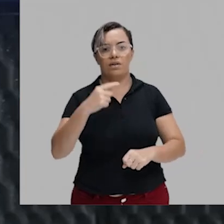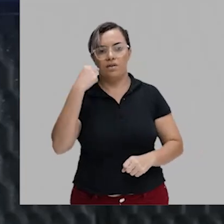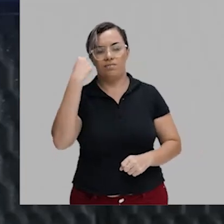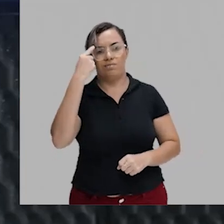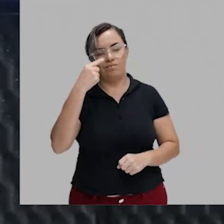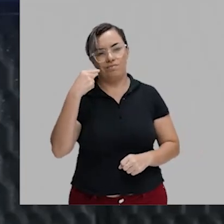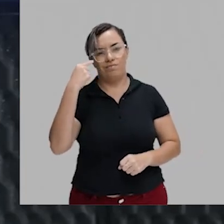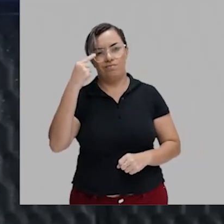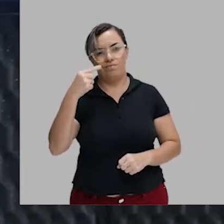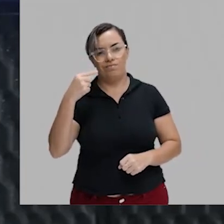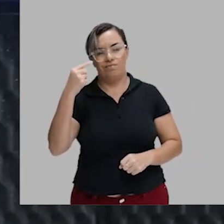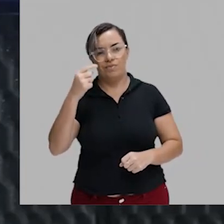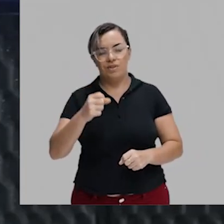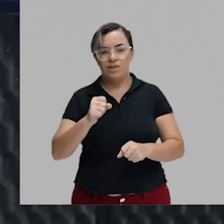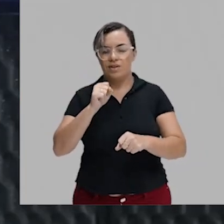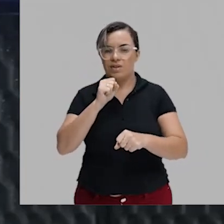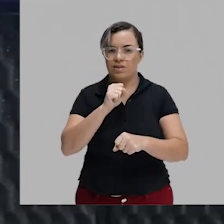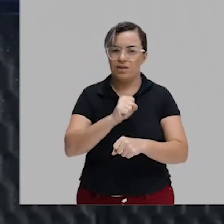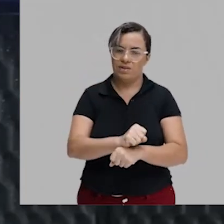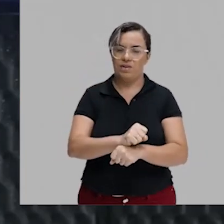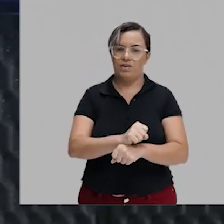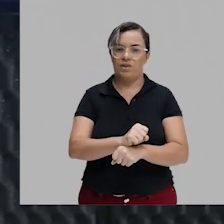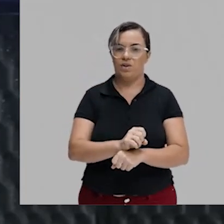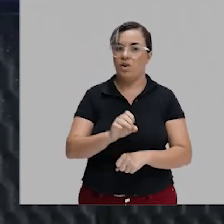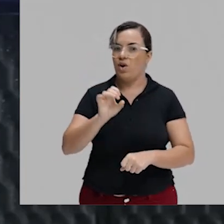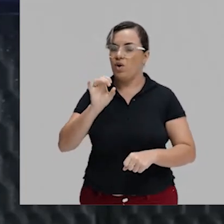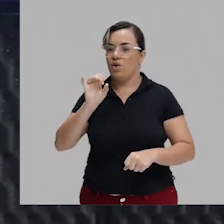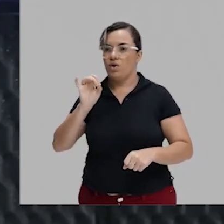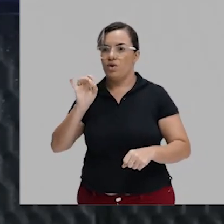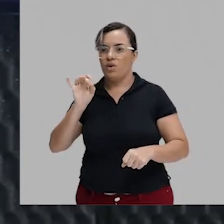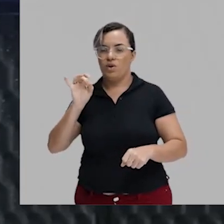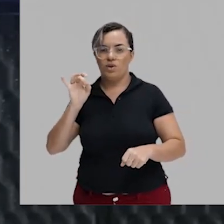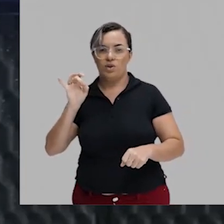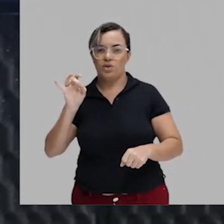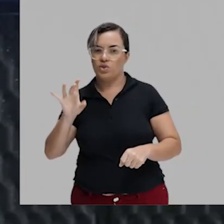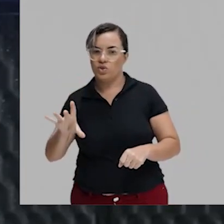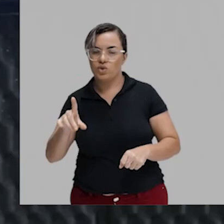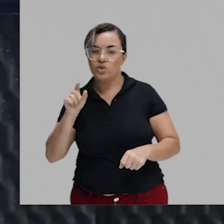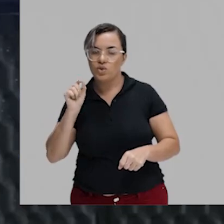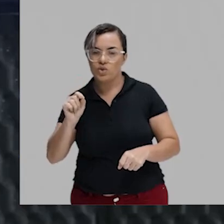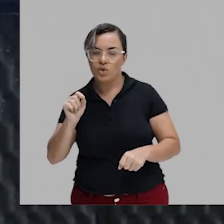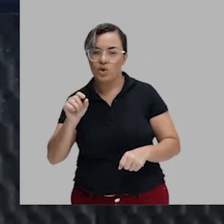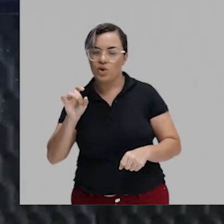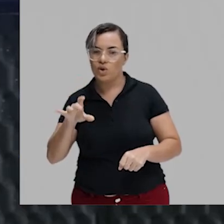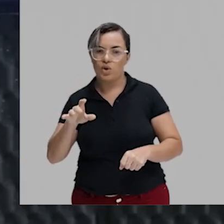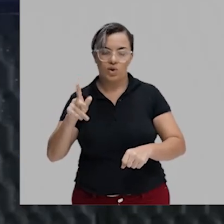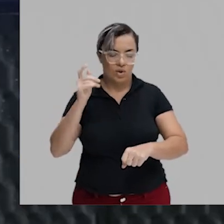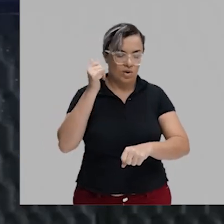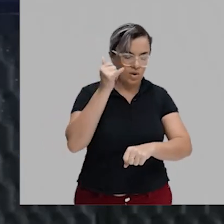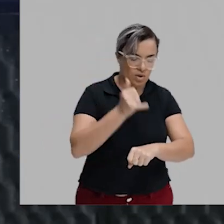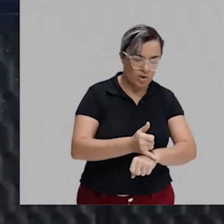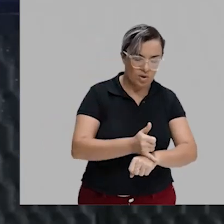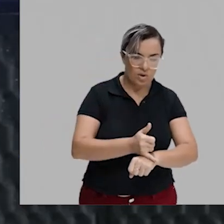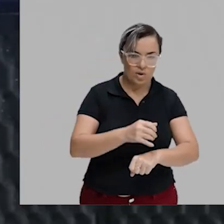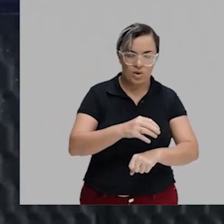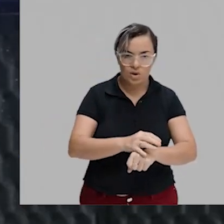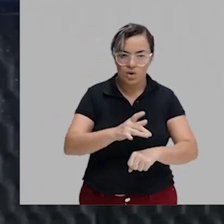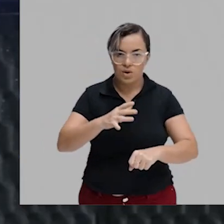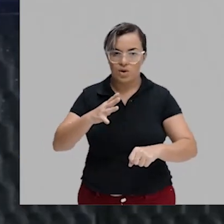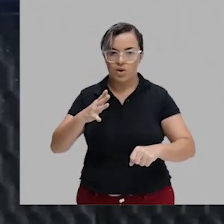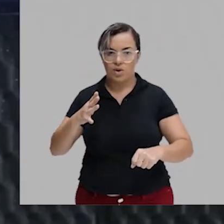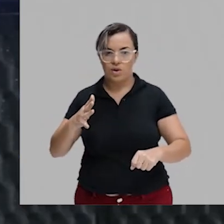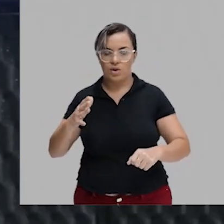mentalidade de entesouramento de metais. Essa mentalidade metalista, bulionista, de